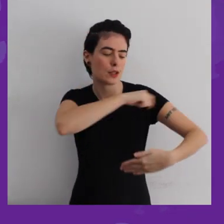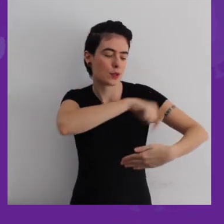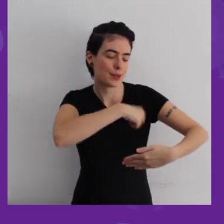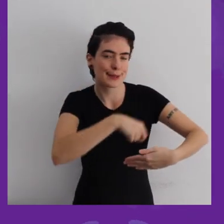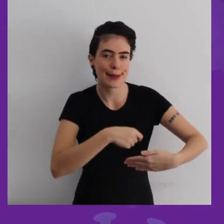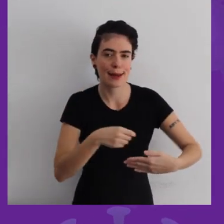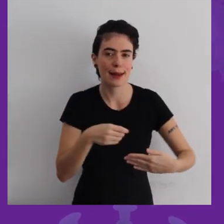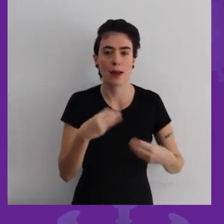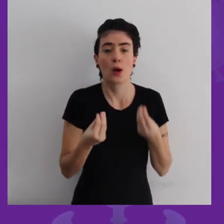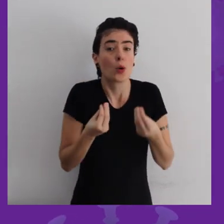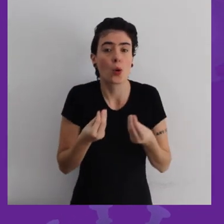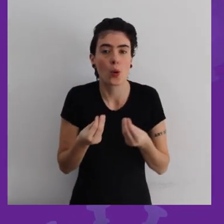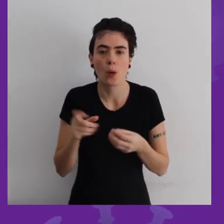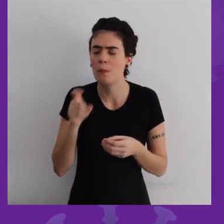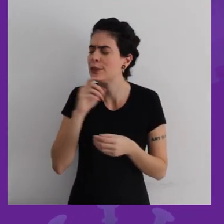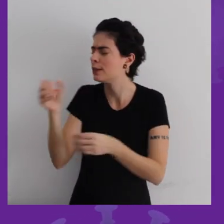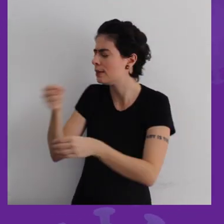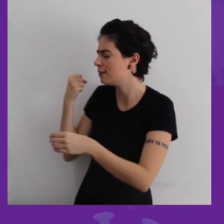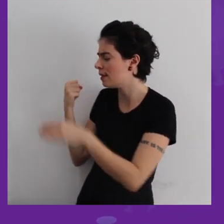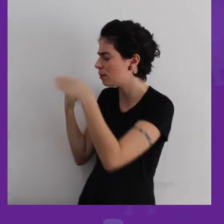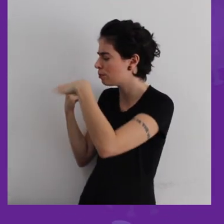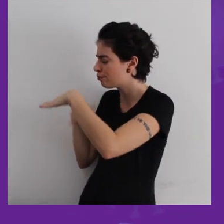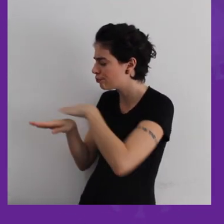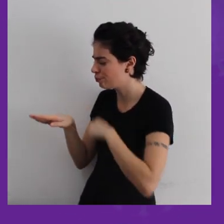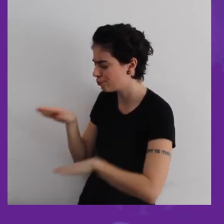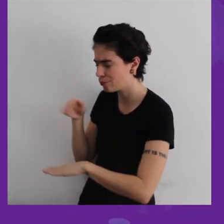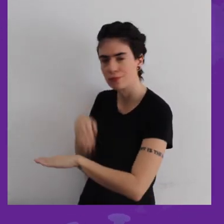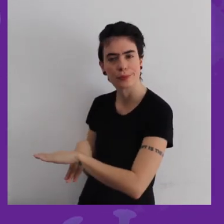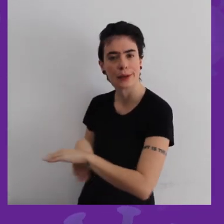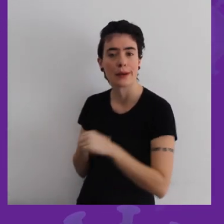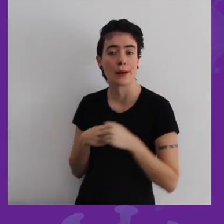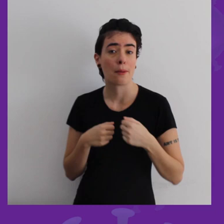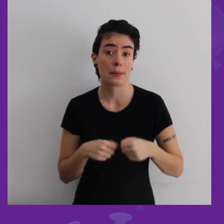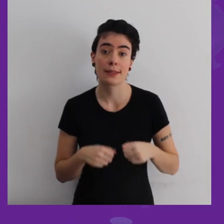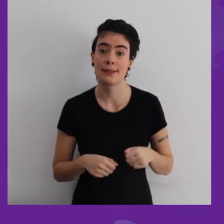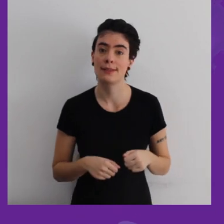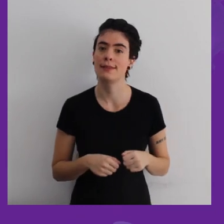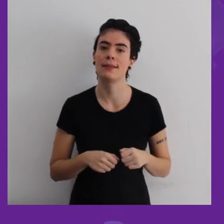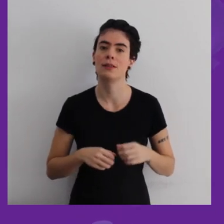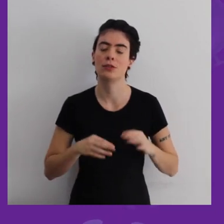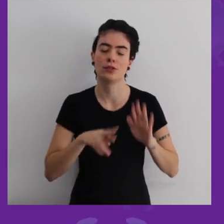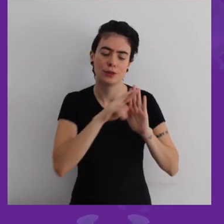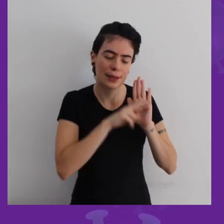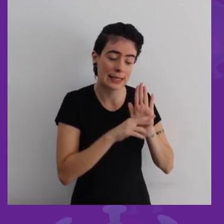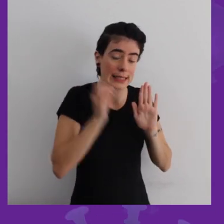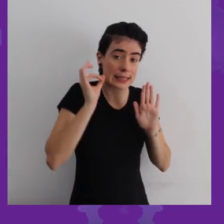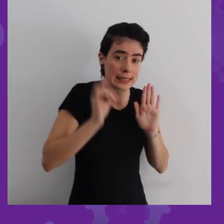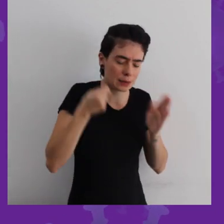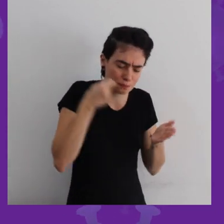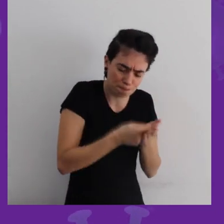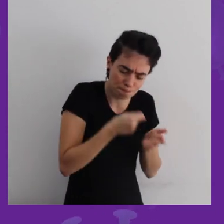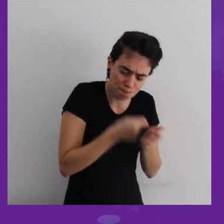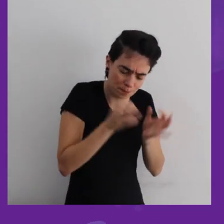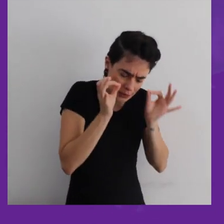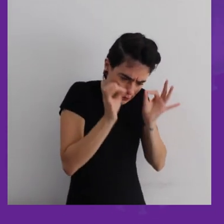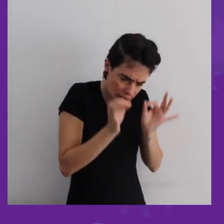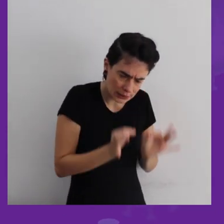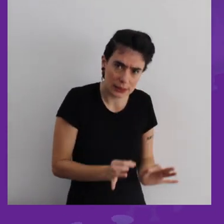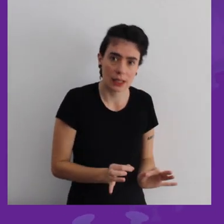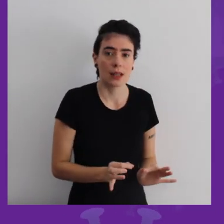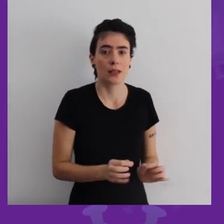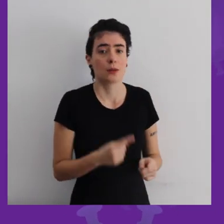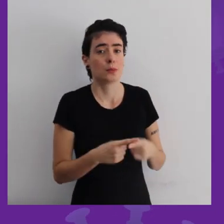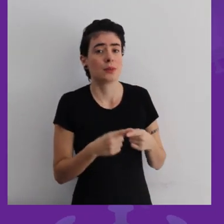armazenar o alimento de conservar tem que seguir o maior rigor possível de toda a regra de higiene